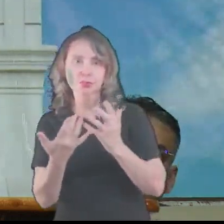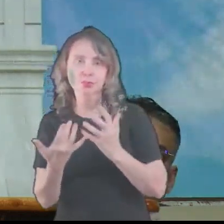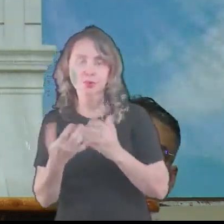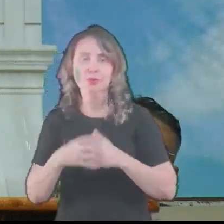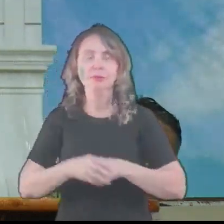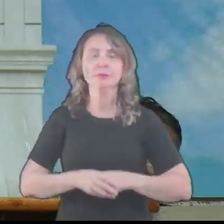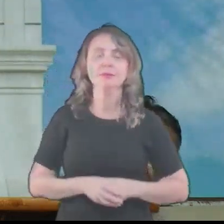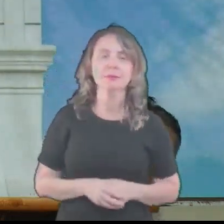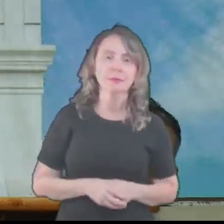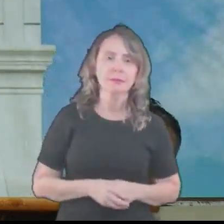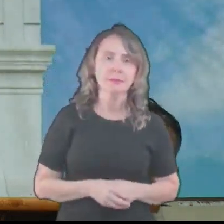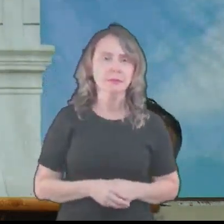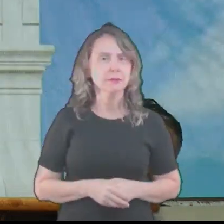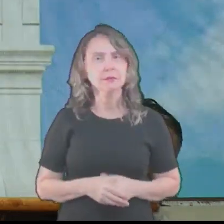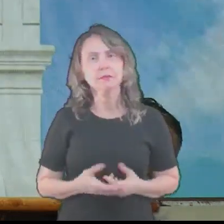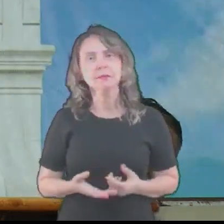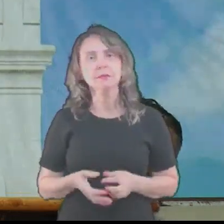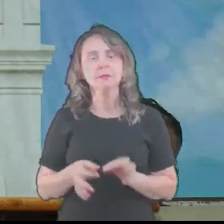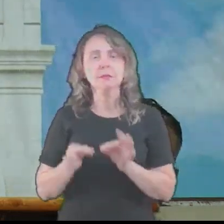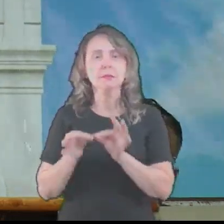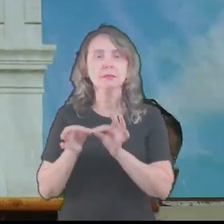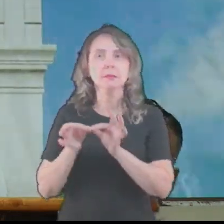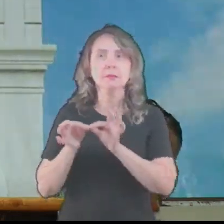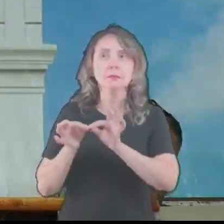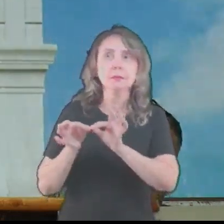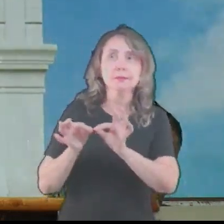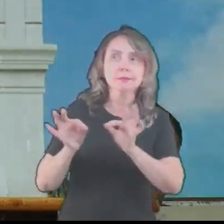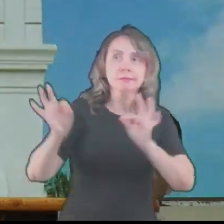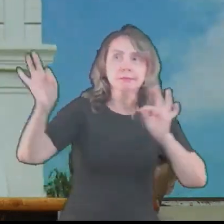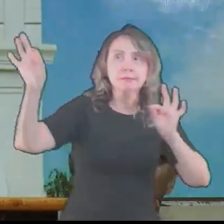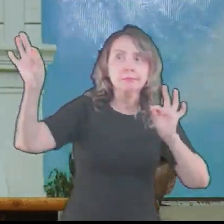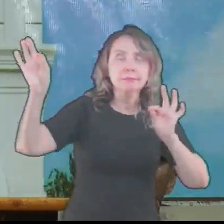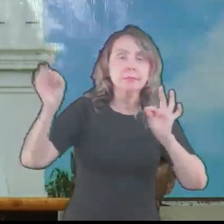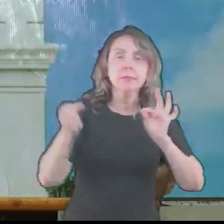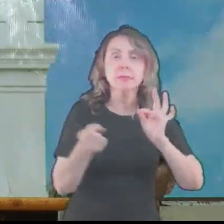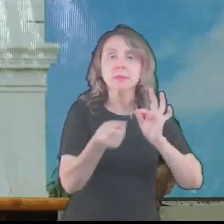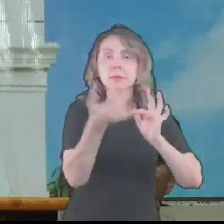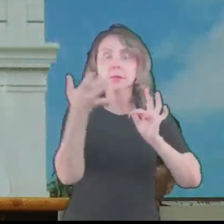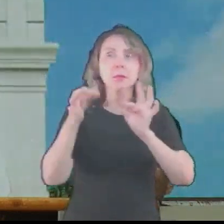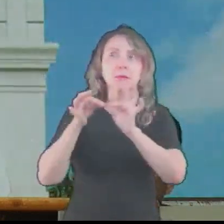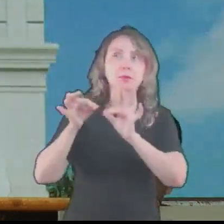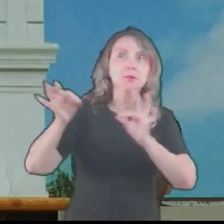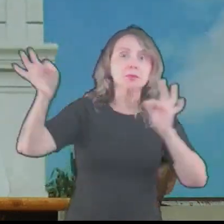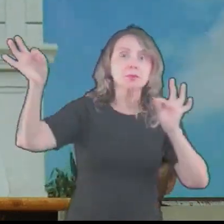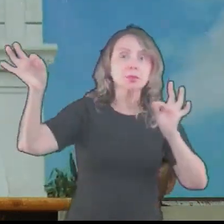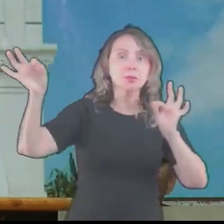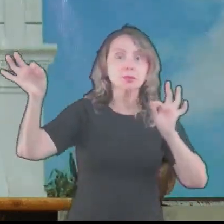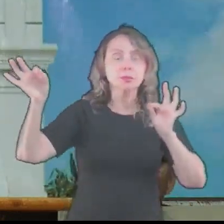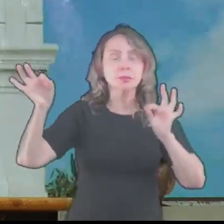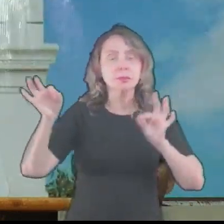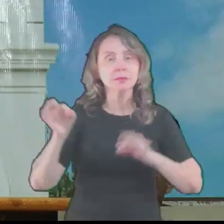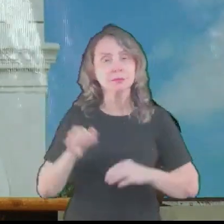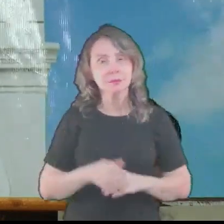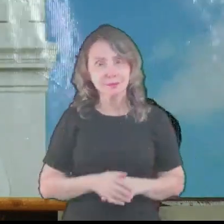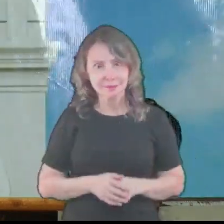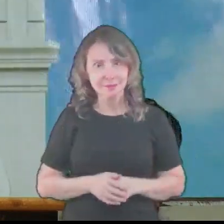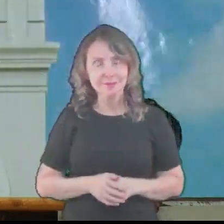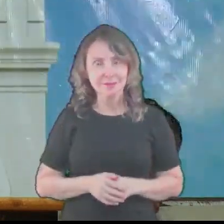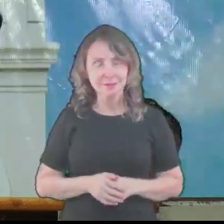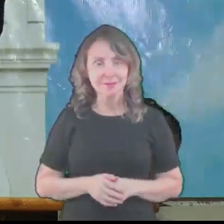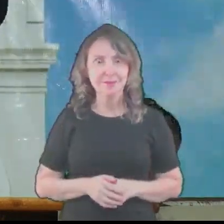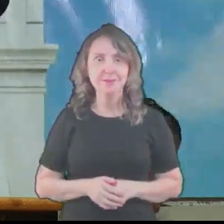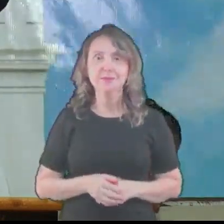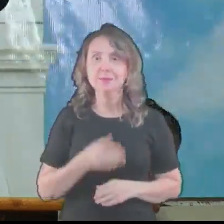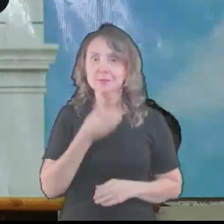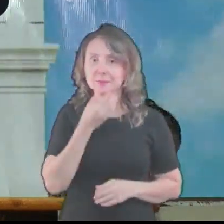Qual foi a distância de você de Deus quando Deus te conheceu? Glórias a Jesus. O